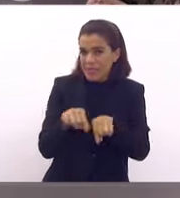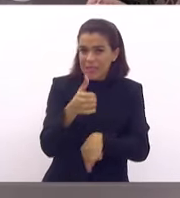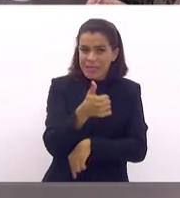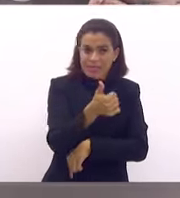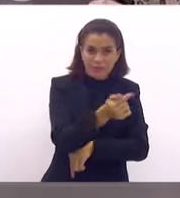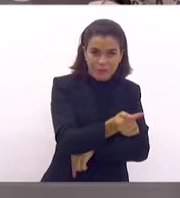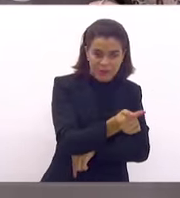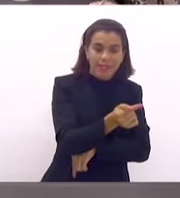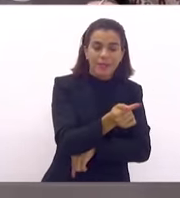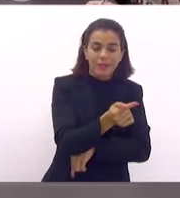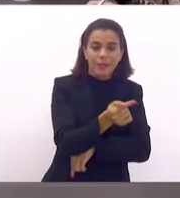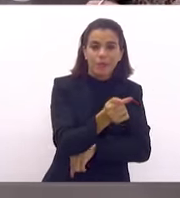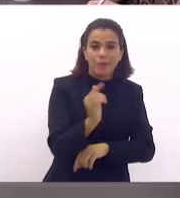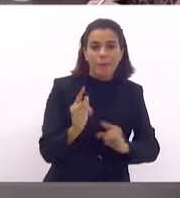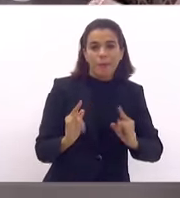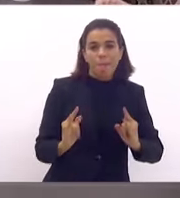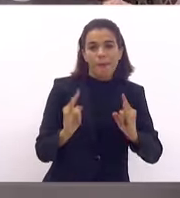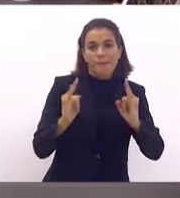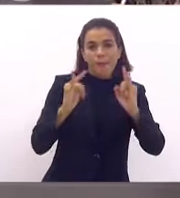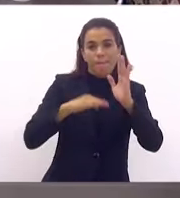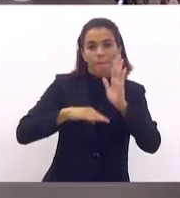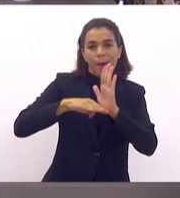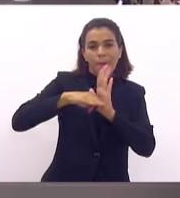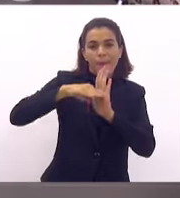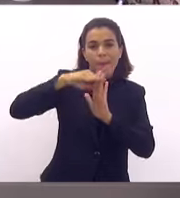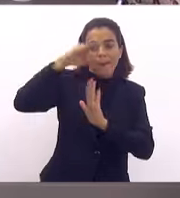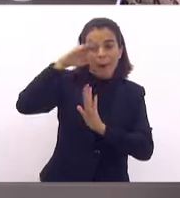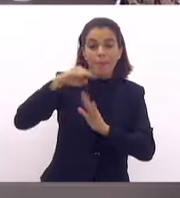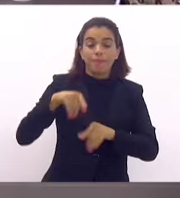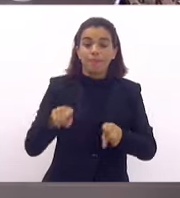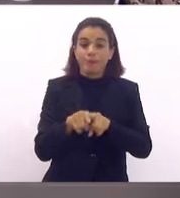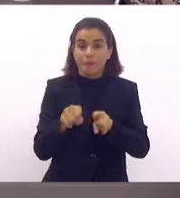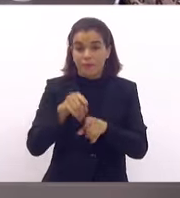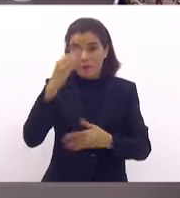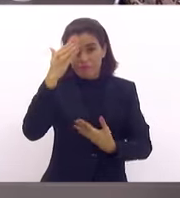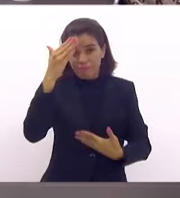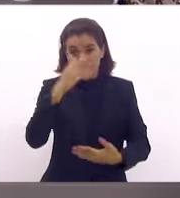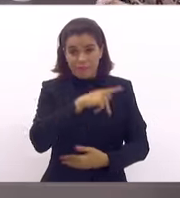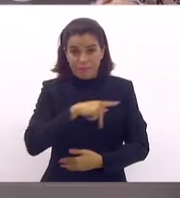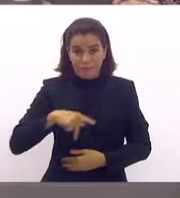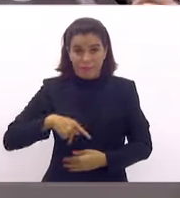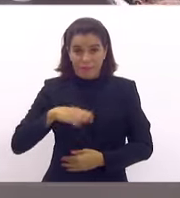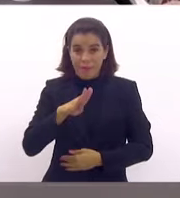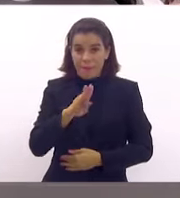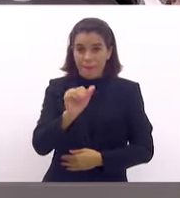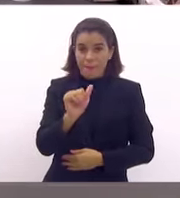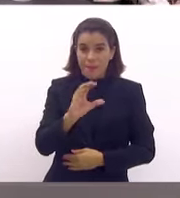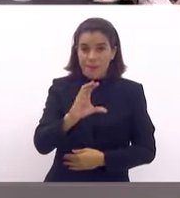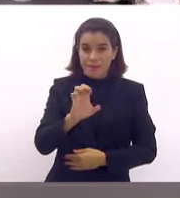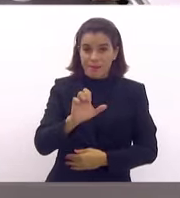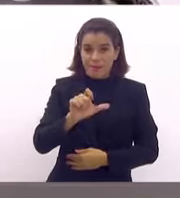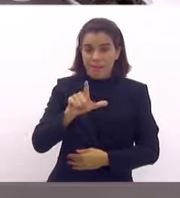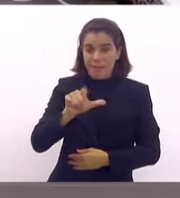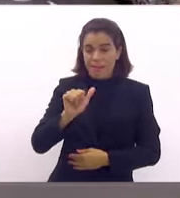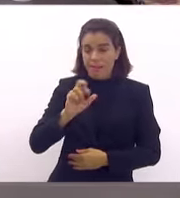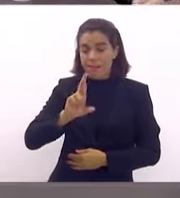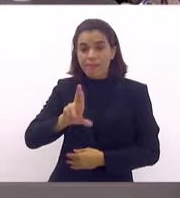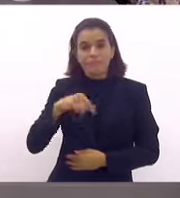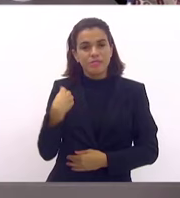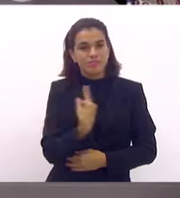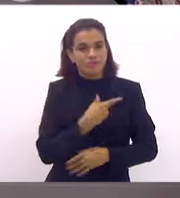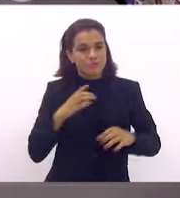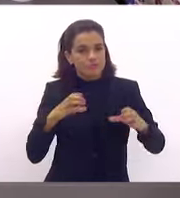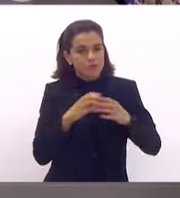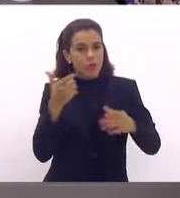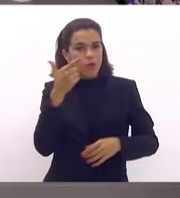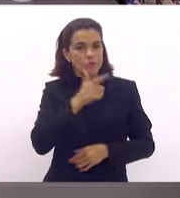andar, a todos aqueles que, graças ao presidente Bacelar, que tem dado toda a liberdade para que a gente trabalhe, justiça